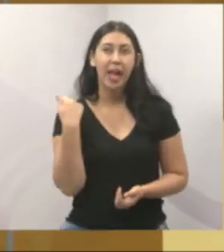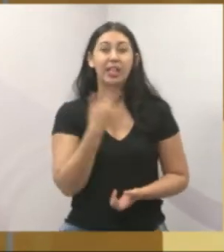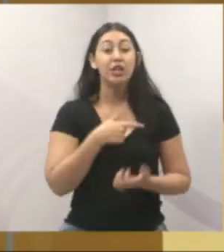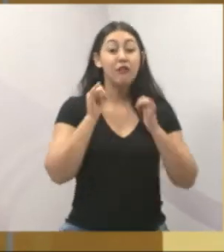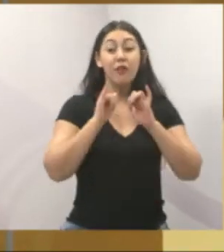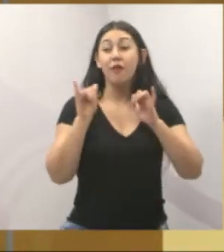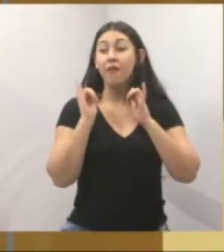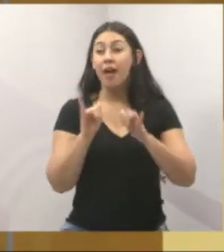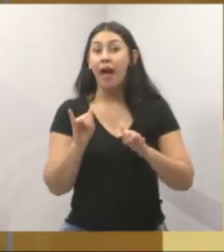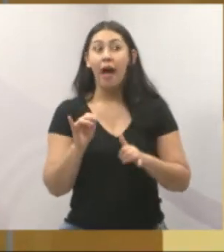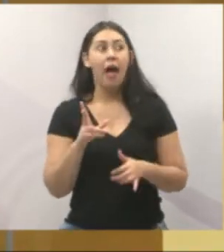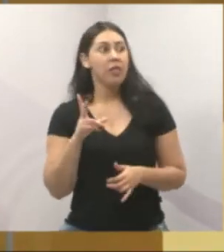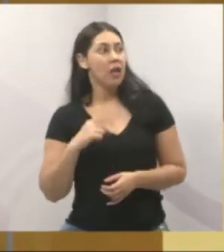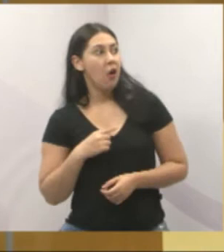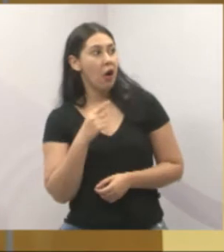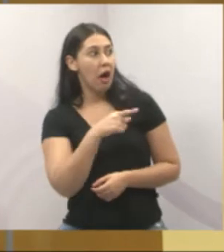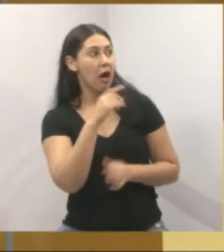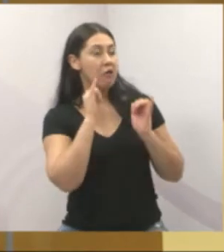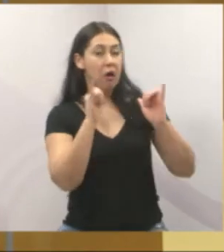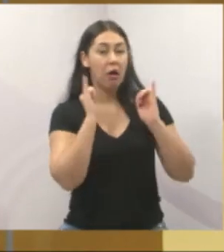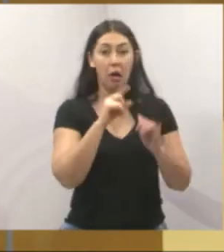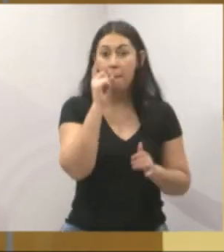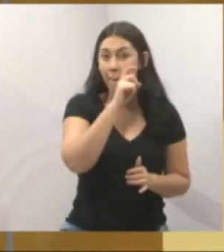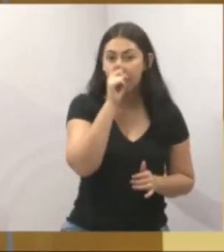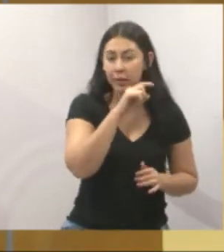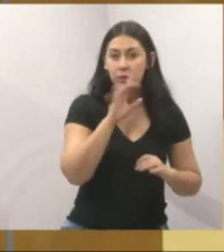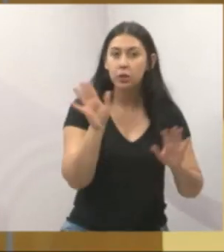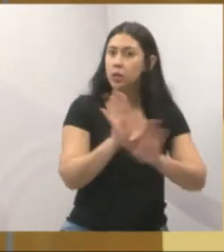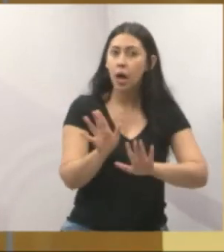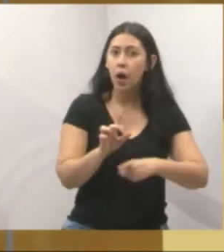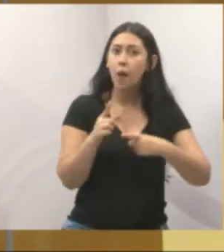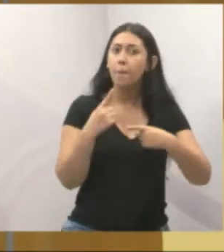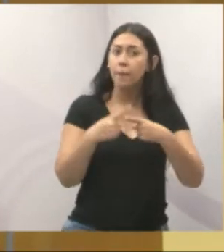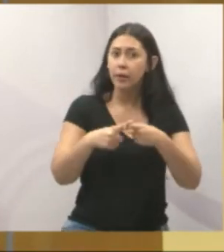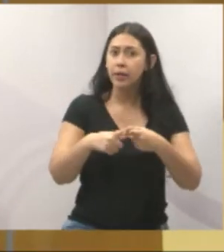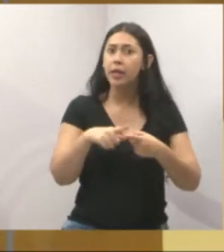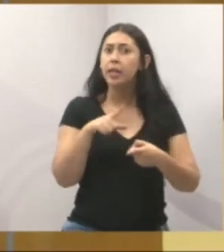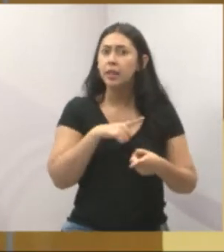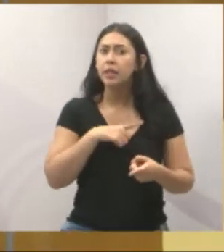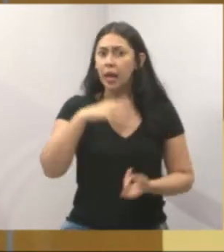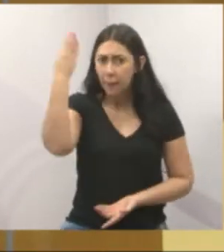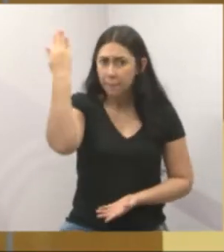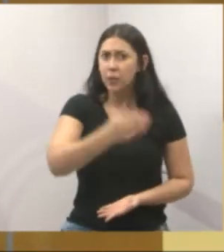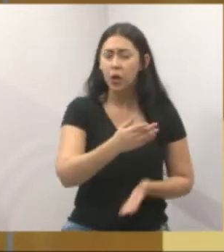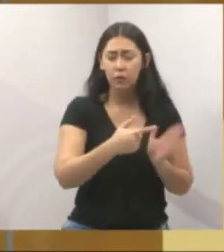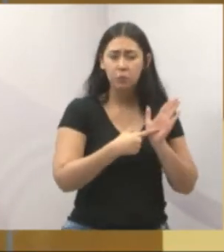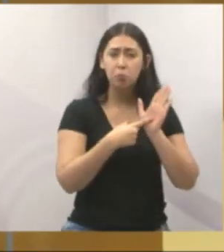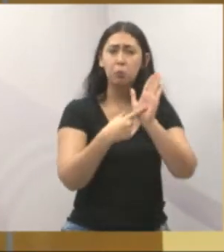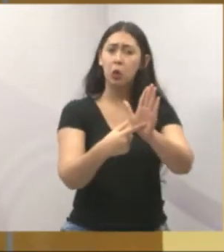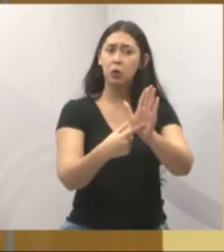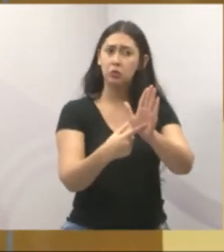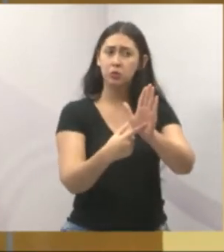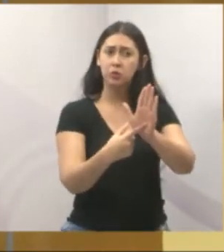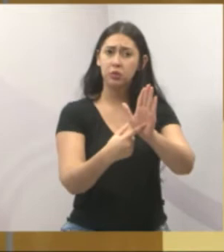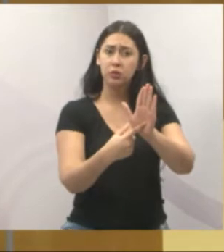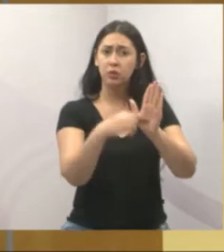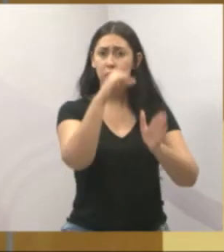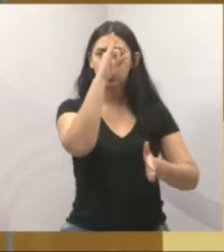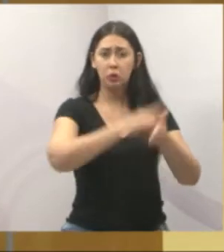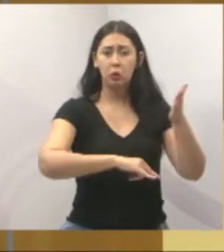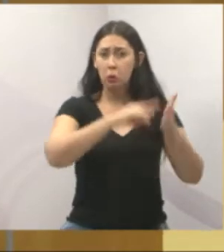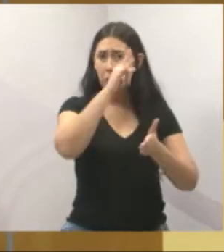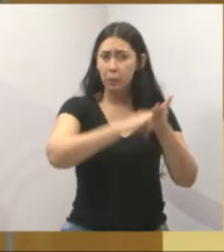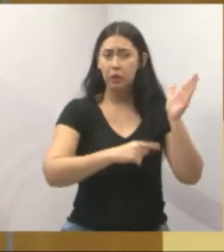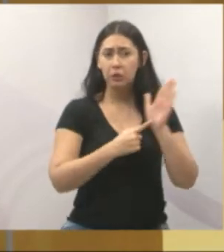as informações estão inclusive no site da prefeitura. E aqui, ó, estão todas as despesas